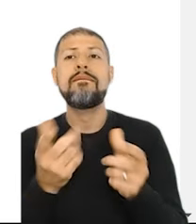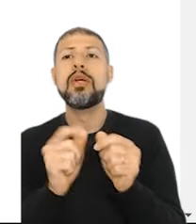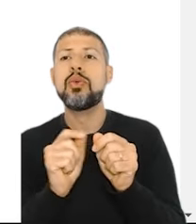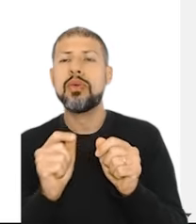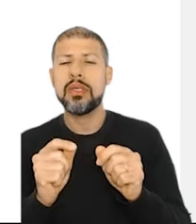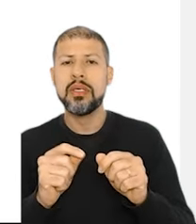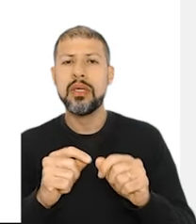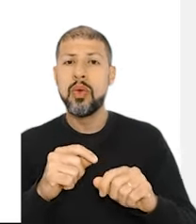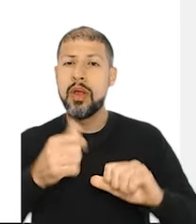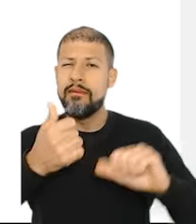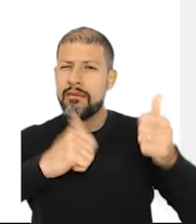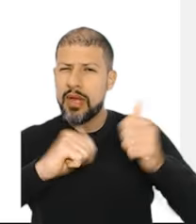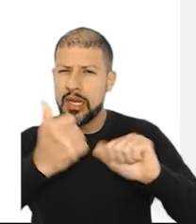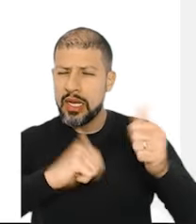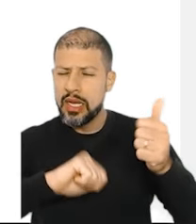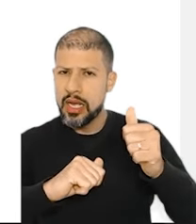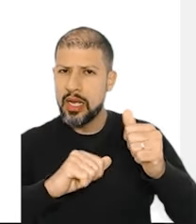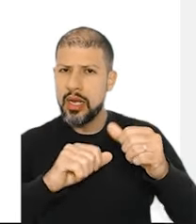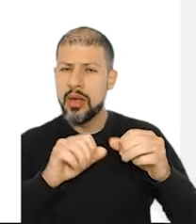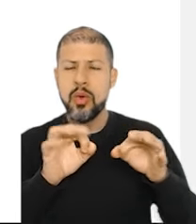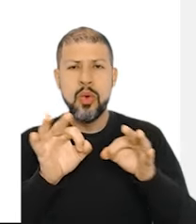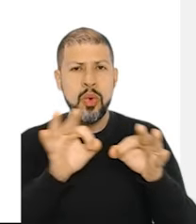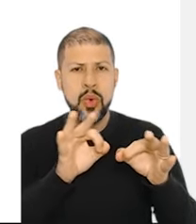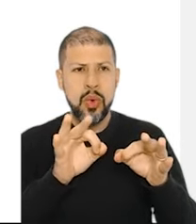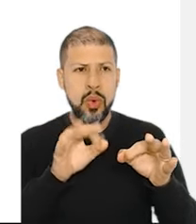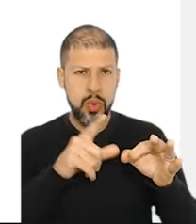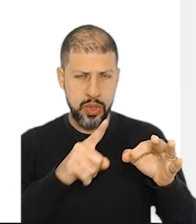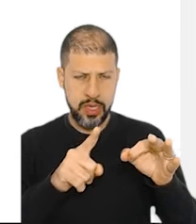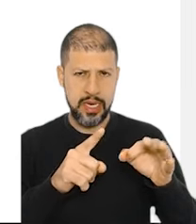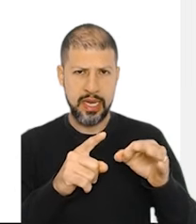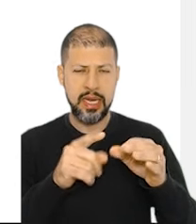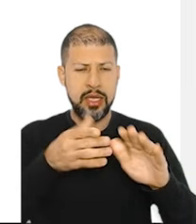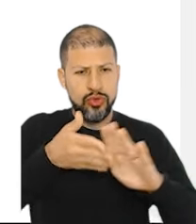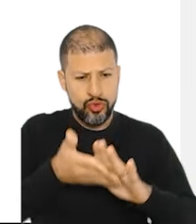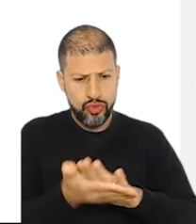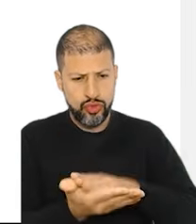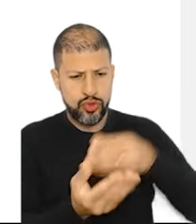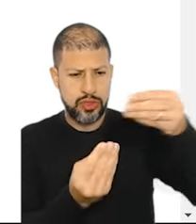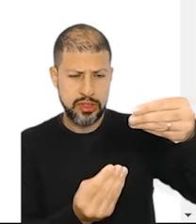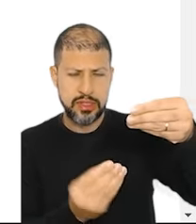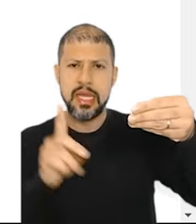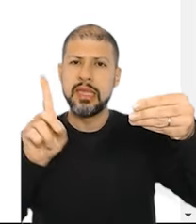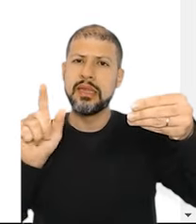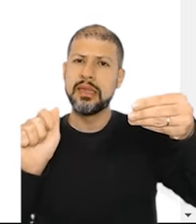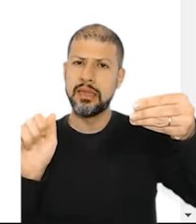gerador da das então ó apurar e gerar o